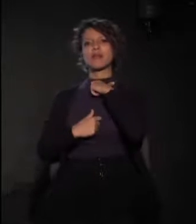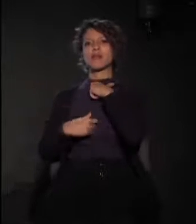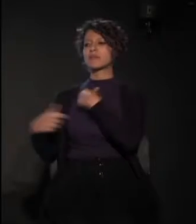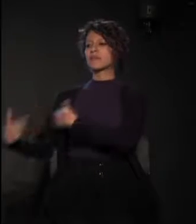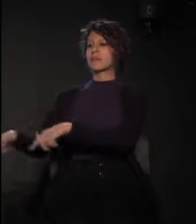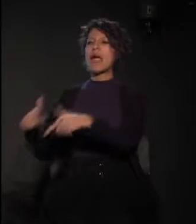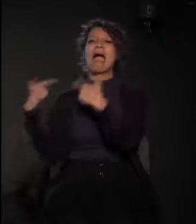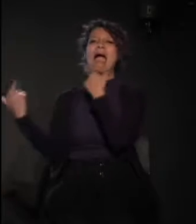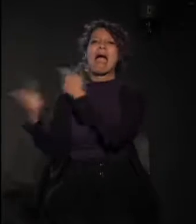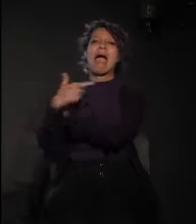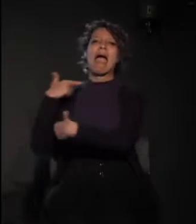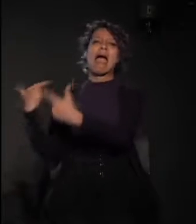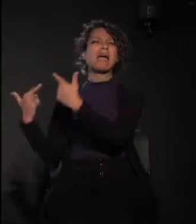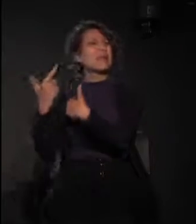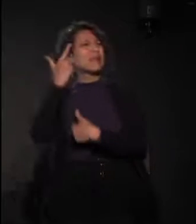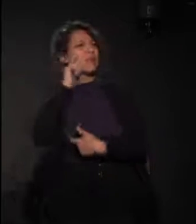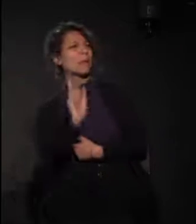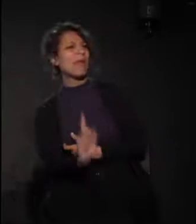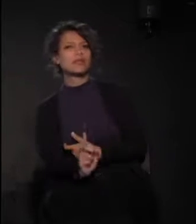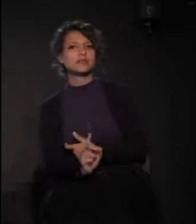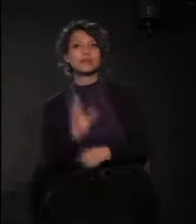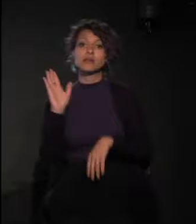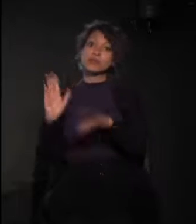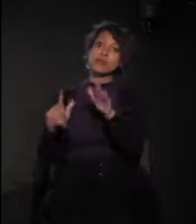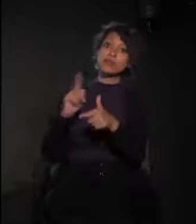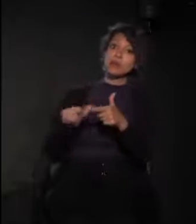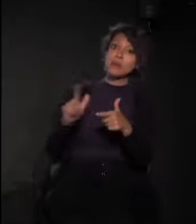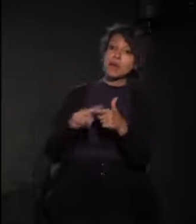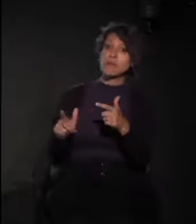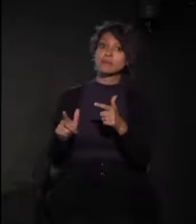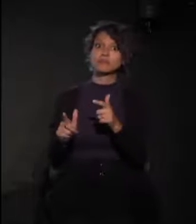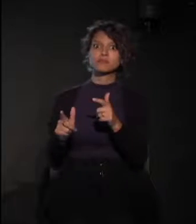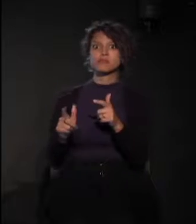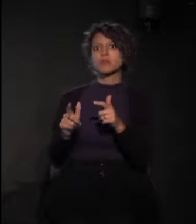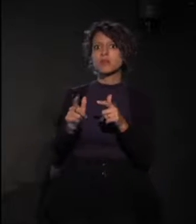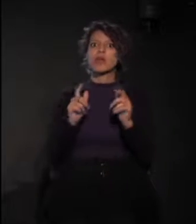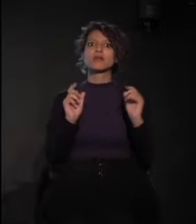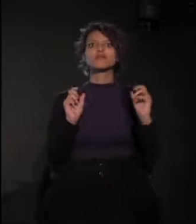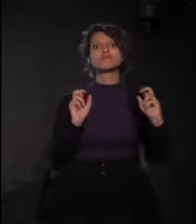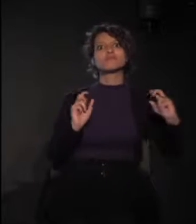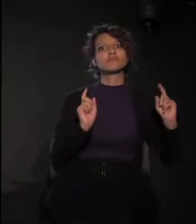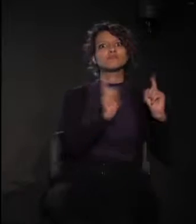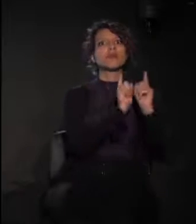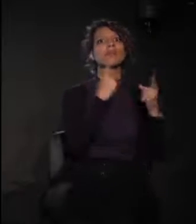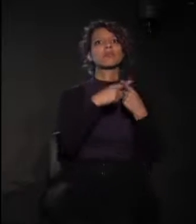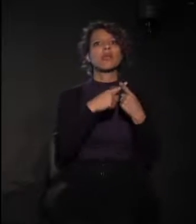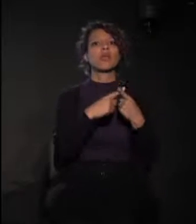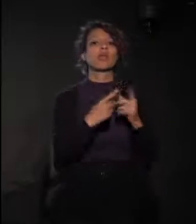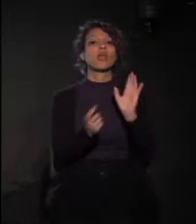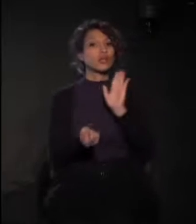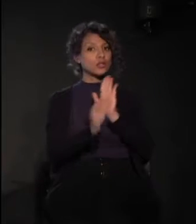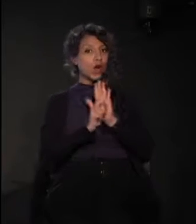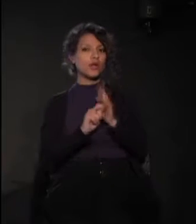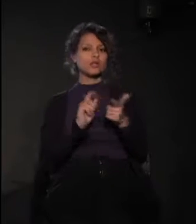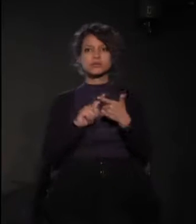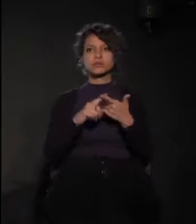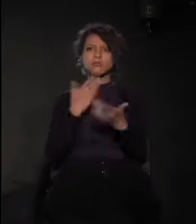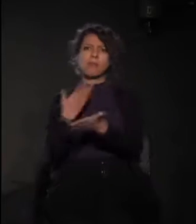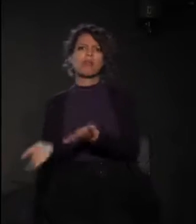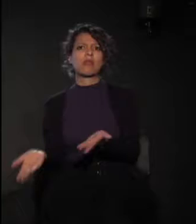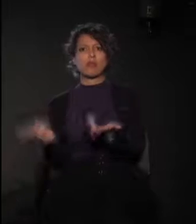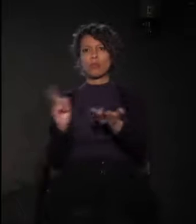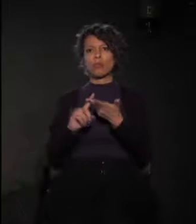pensar em algo grave drogas talvez a minas perdeu pobre otávio é o nome do protagonista não acho que a